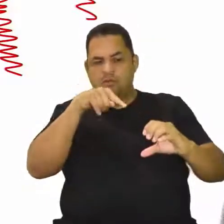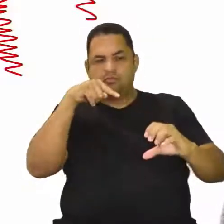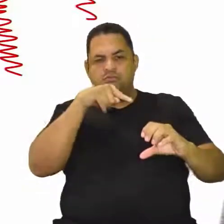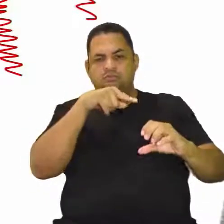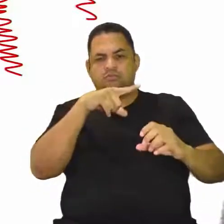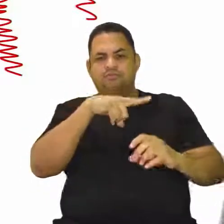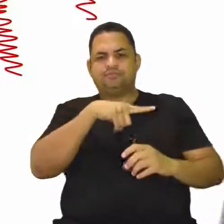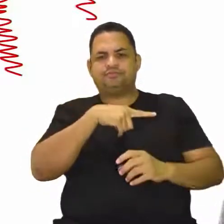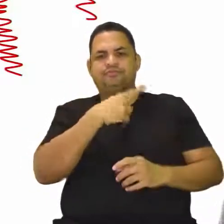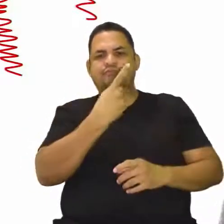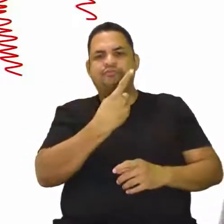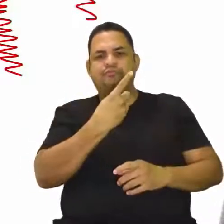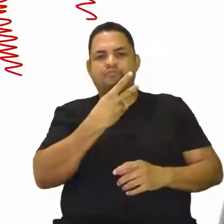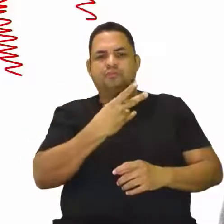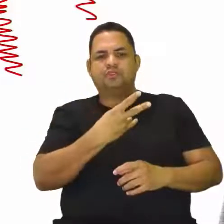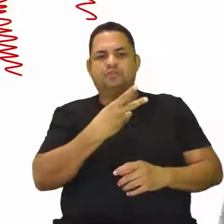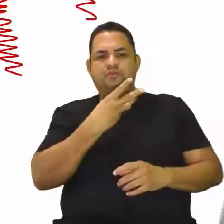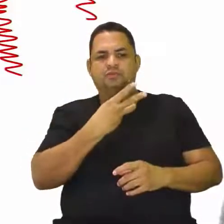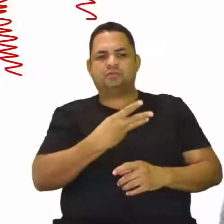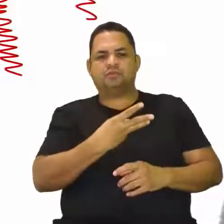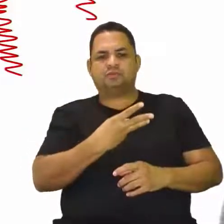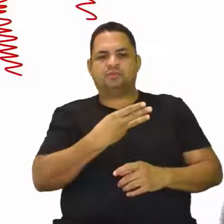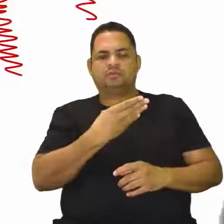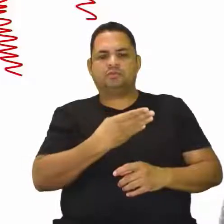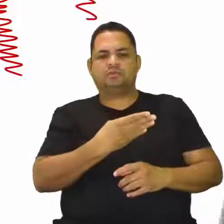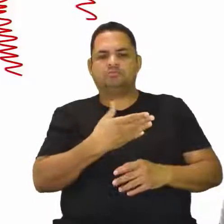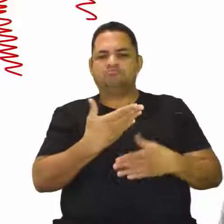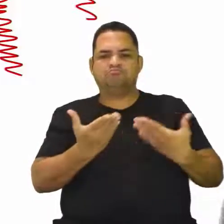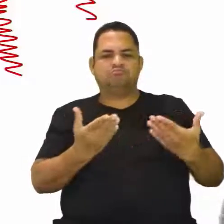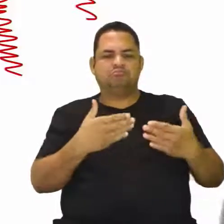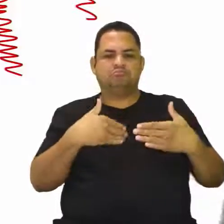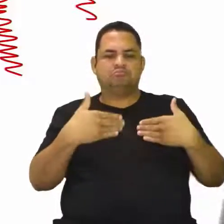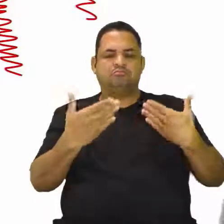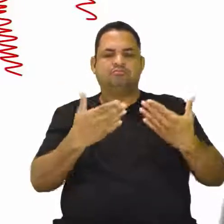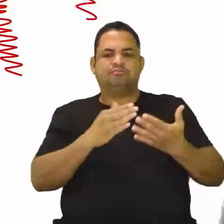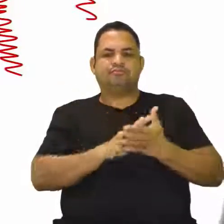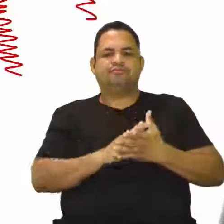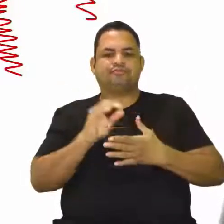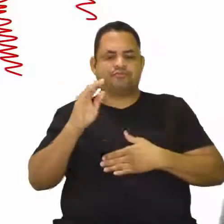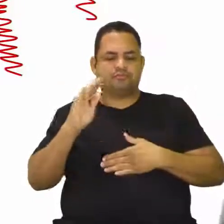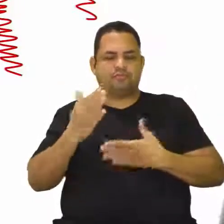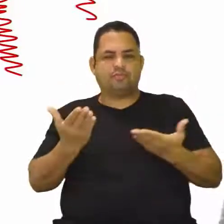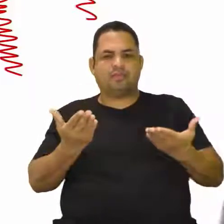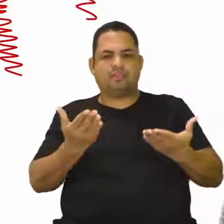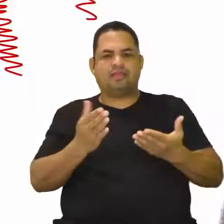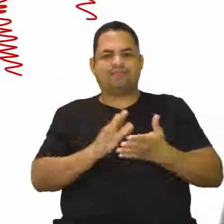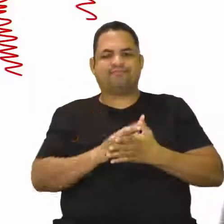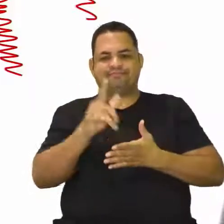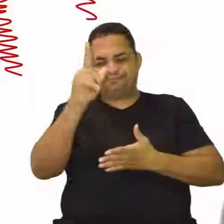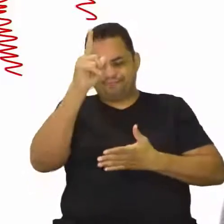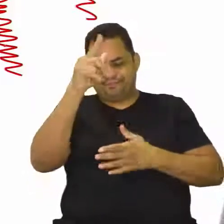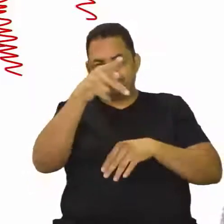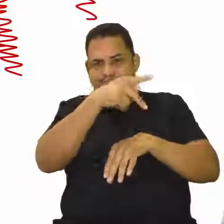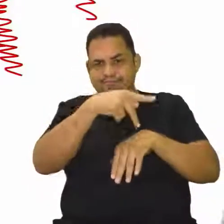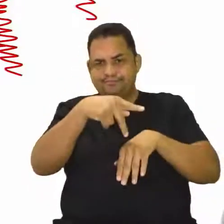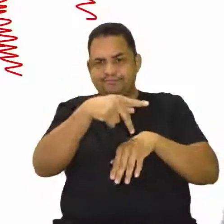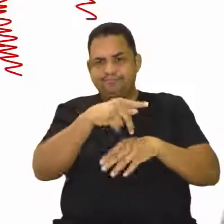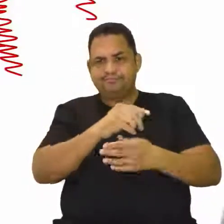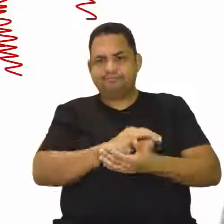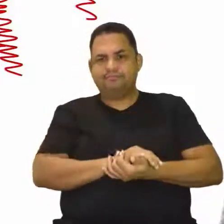eu tenho dois alvos três alvos e assim plantas o excesso alemão ele vai acabar